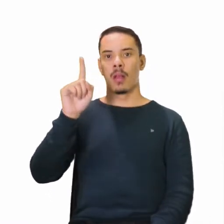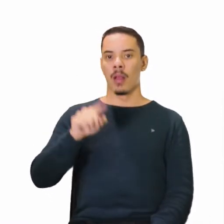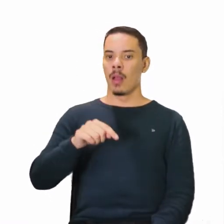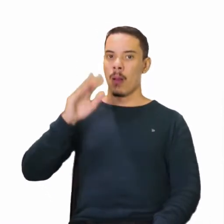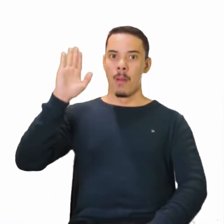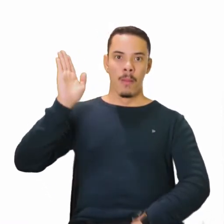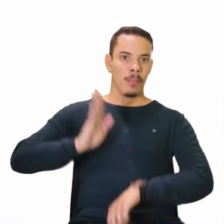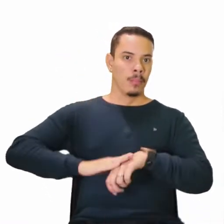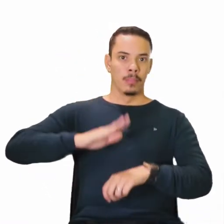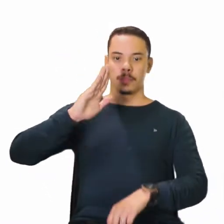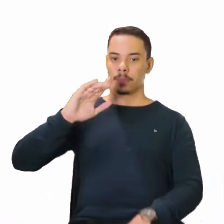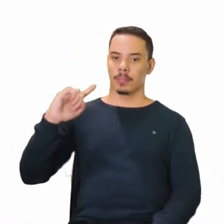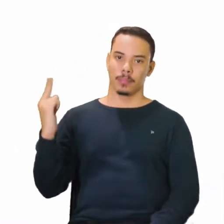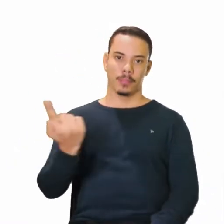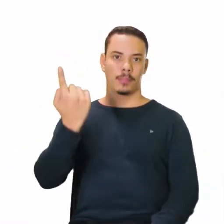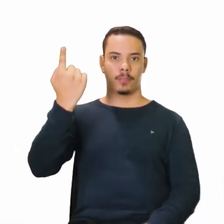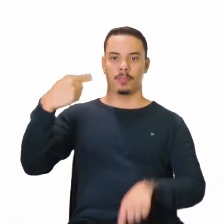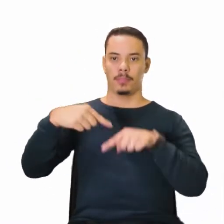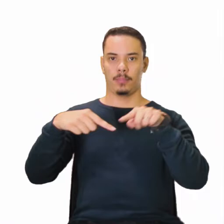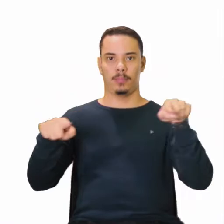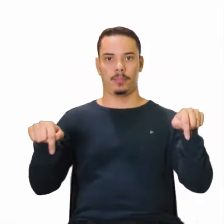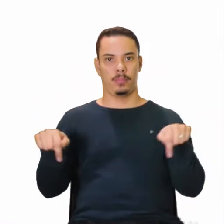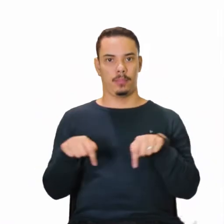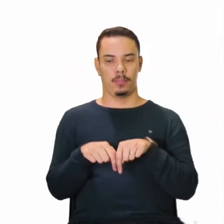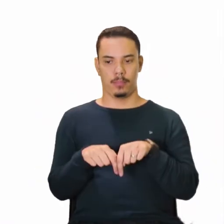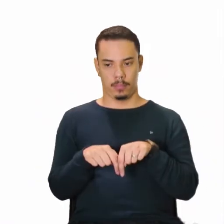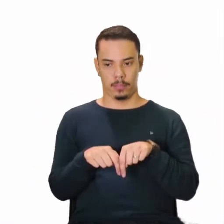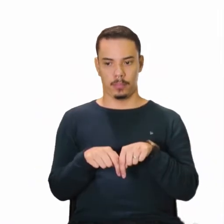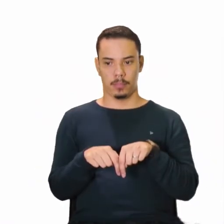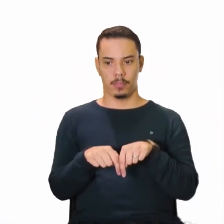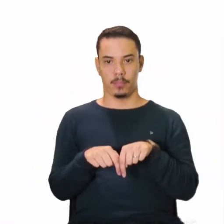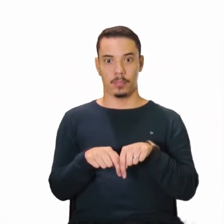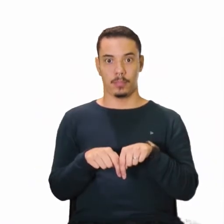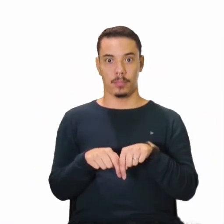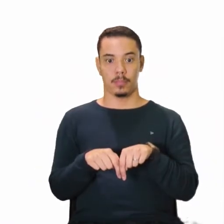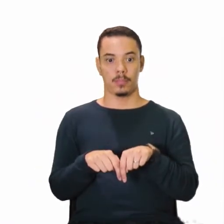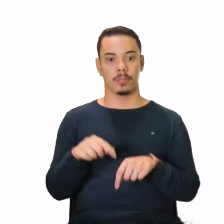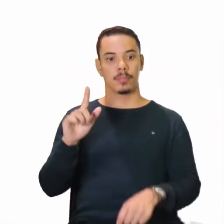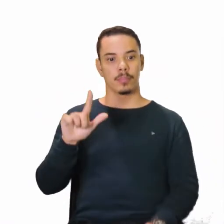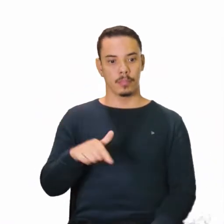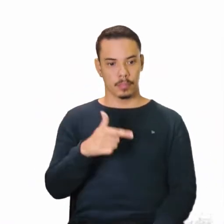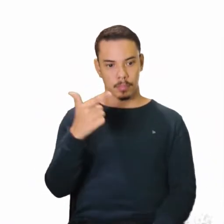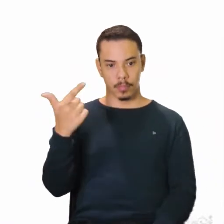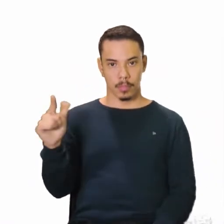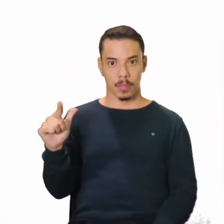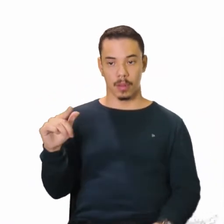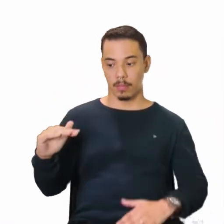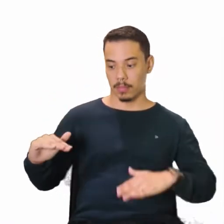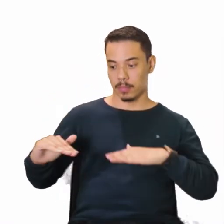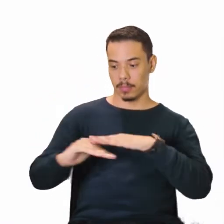o mais alto da sala. E no grau relativo de